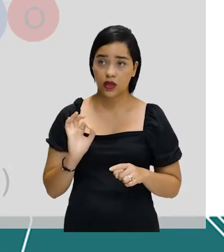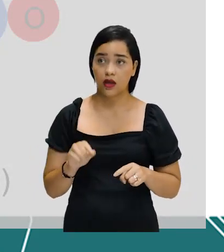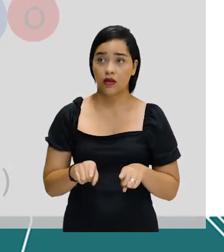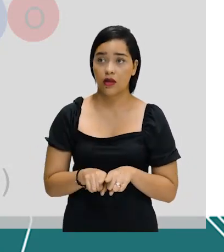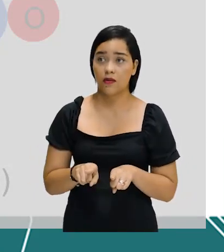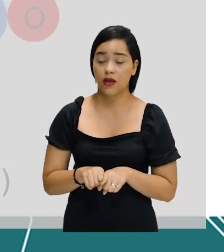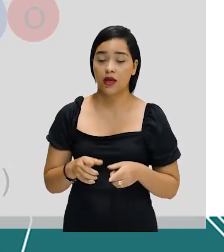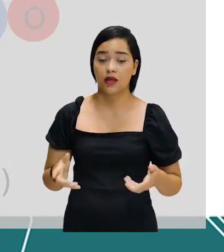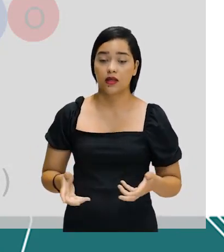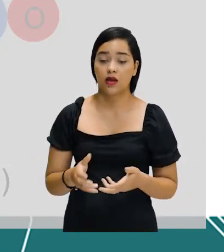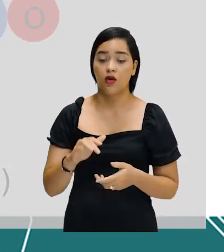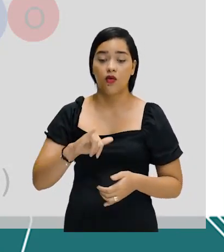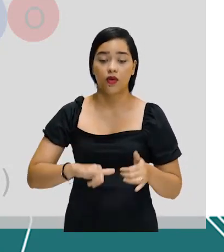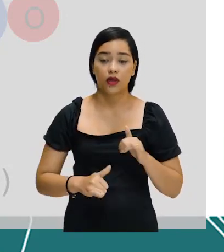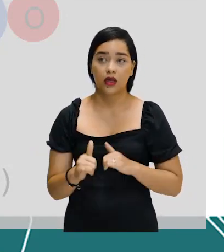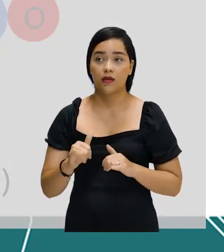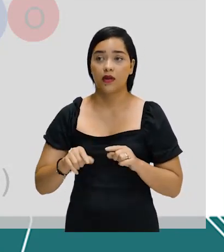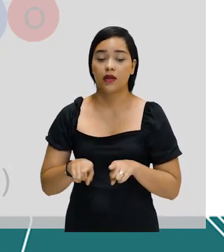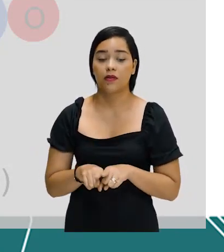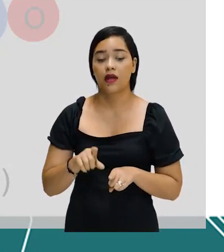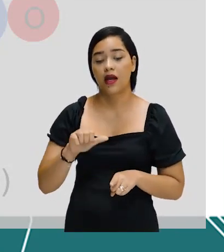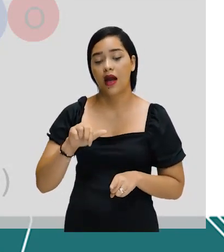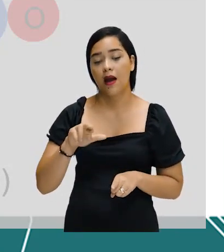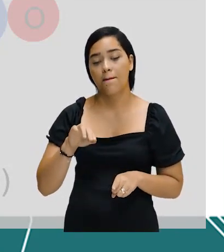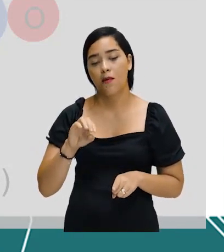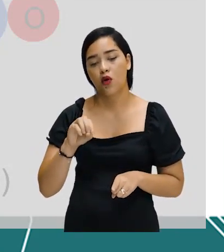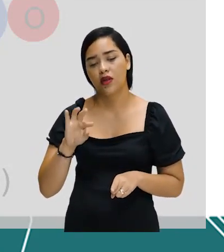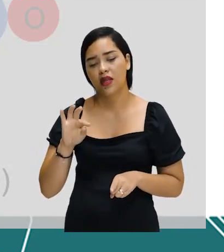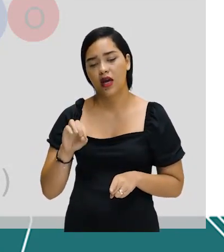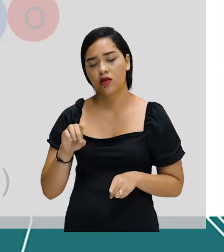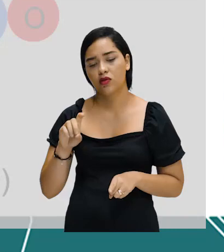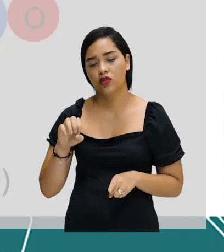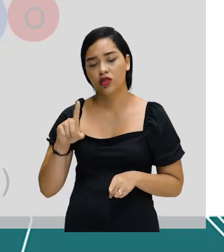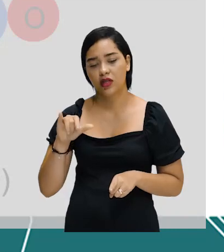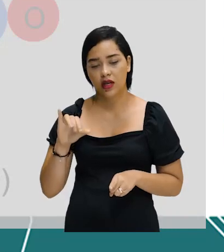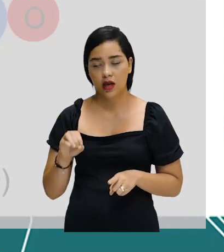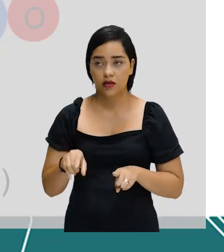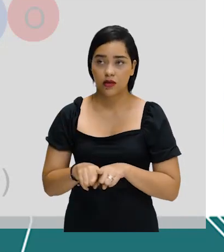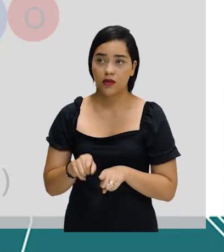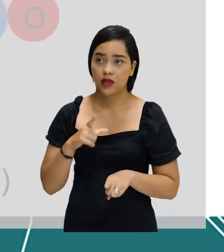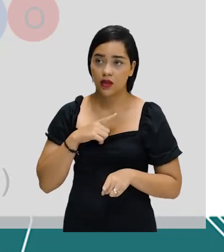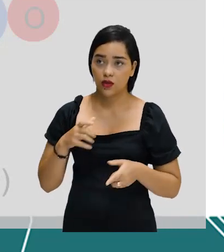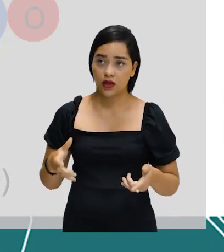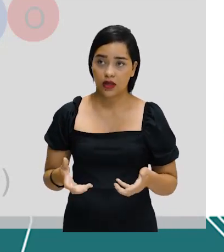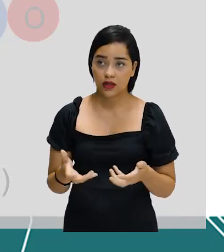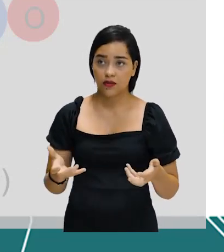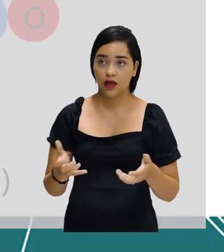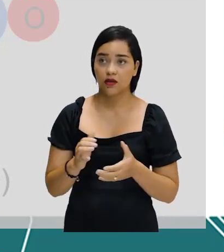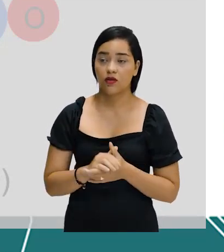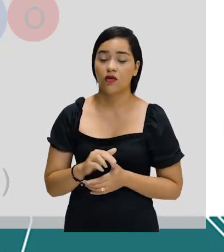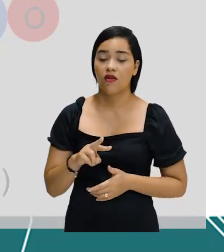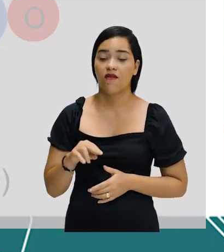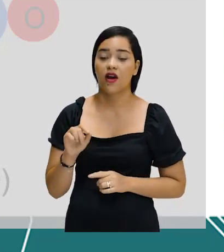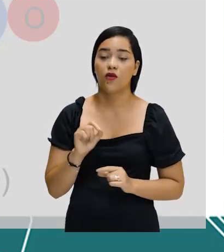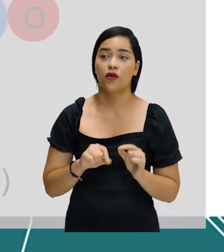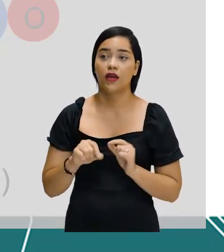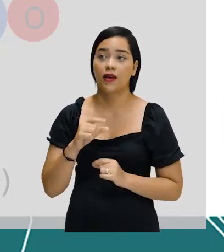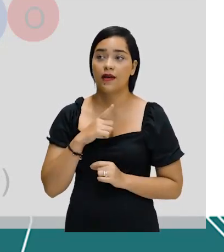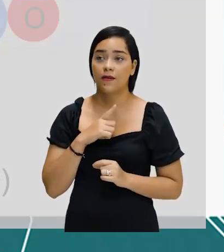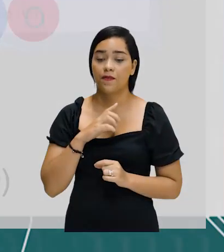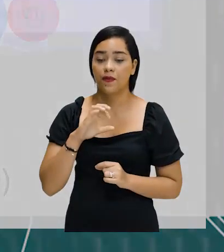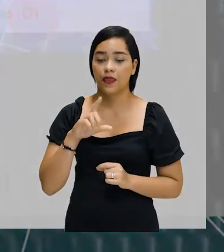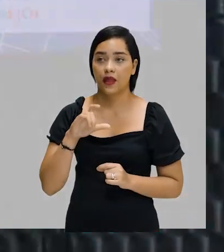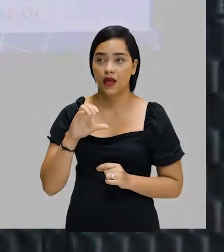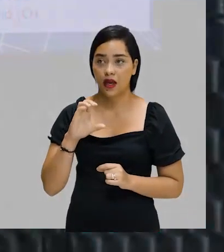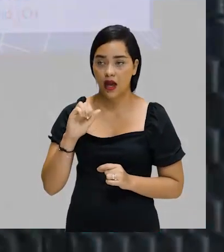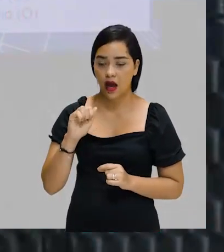Aqui uma reação química. O carbonato de cálcio, que através do aquecimento vai gerar cal